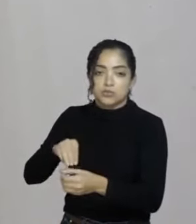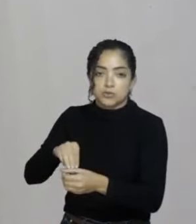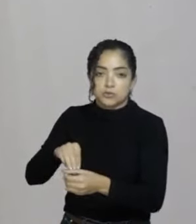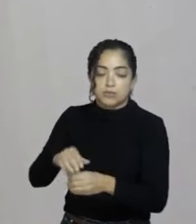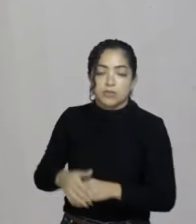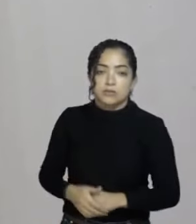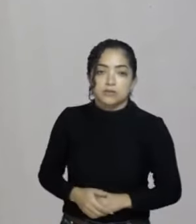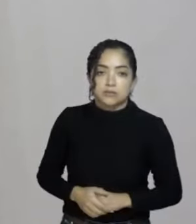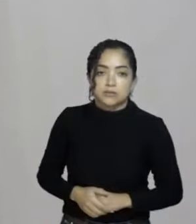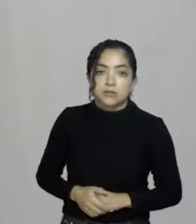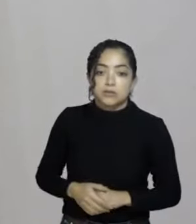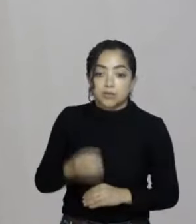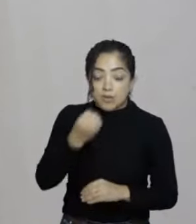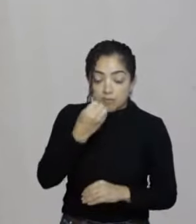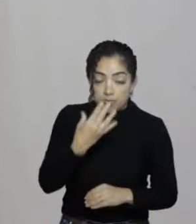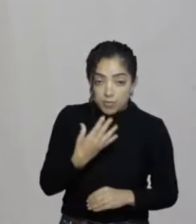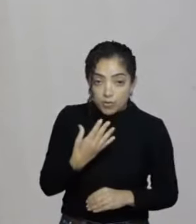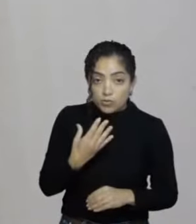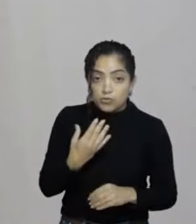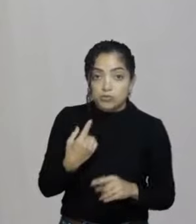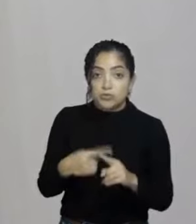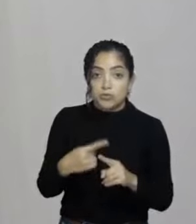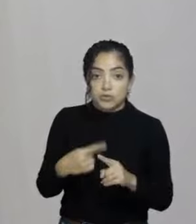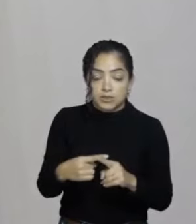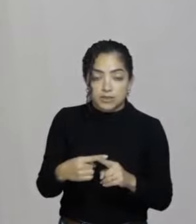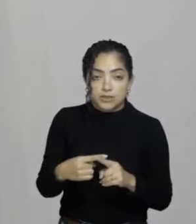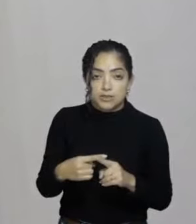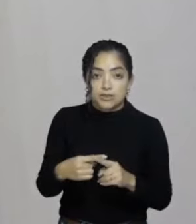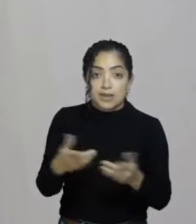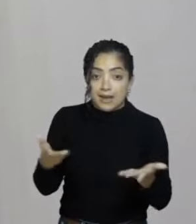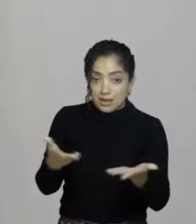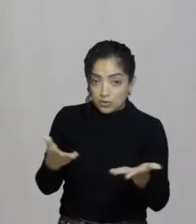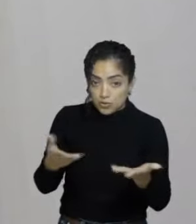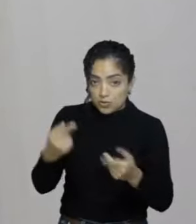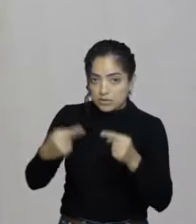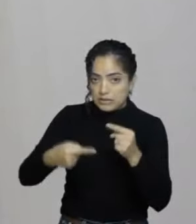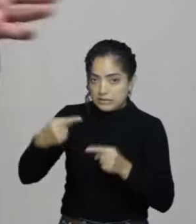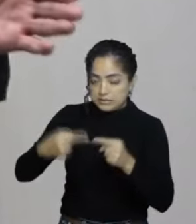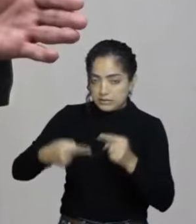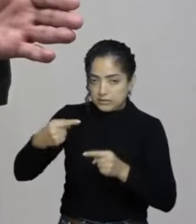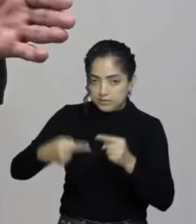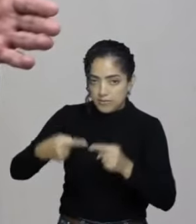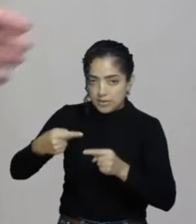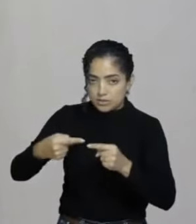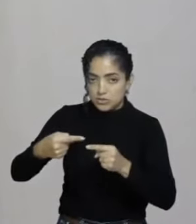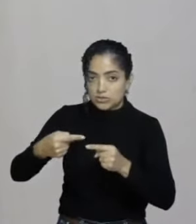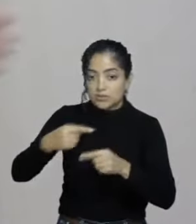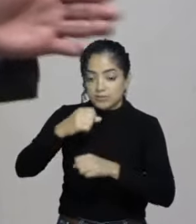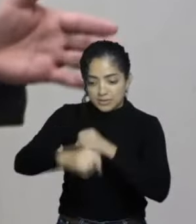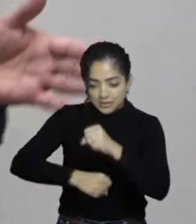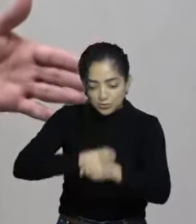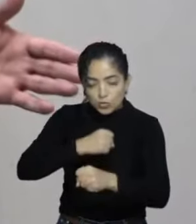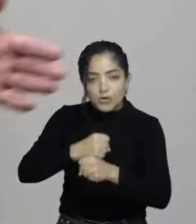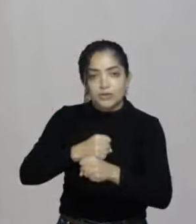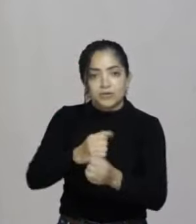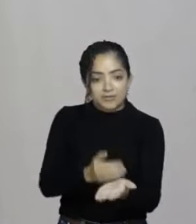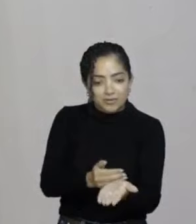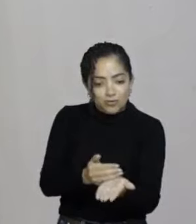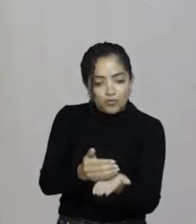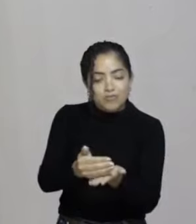é bom que isso acontece deputado Carlos Humberto agora nesse debate nisso debate para que no ano que vem né quando começa o ano